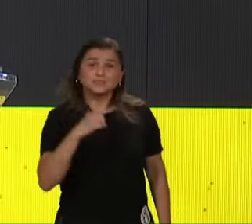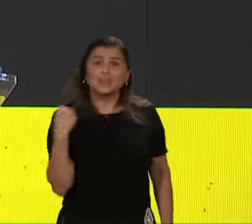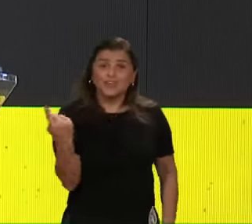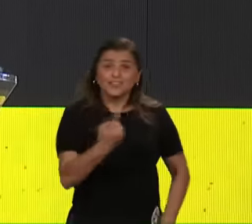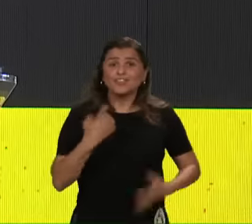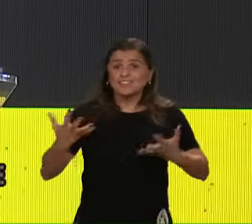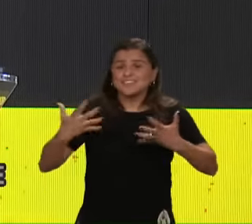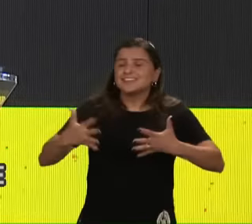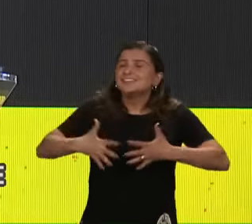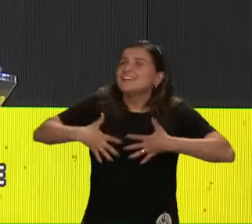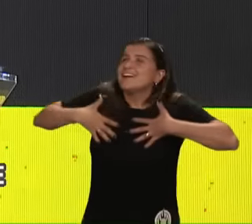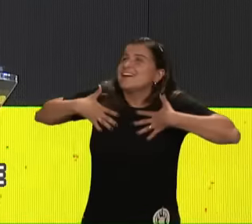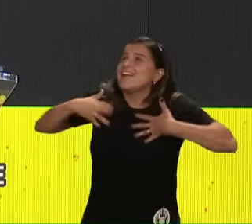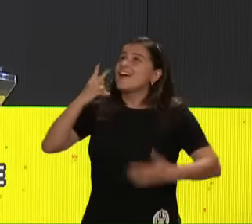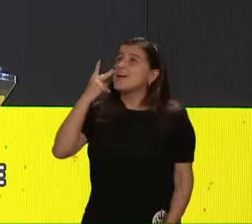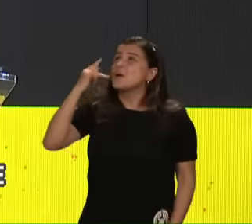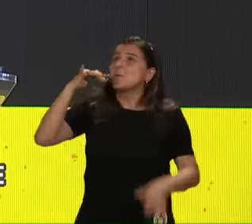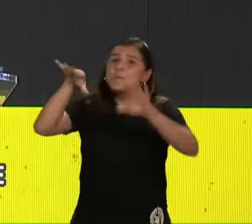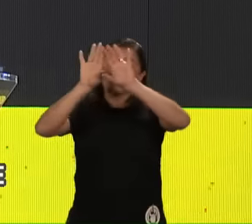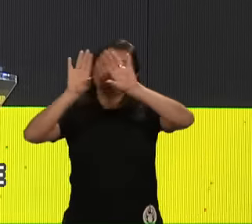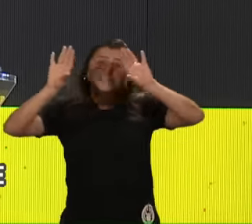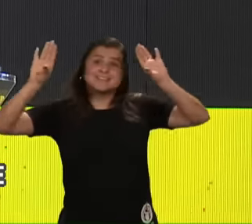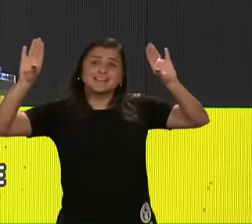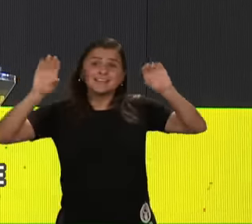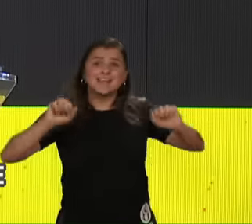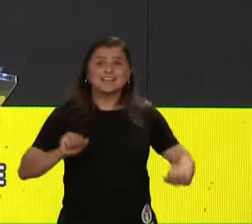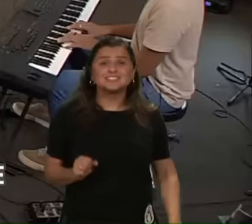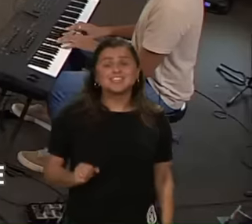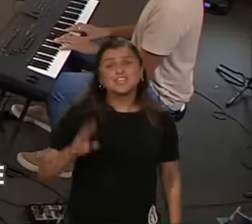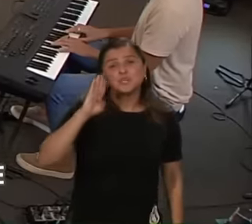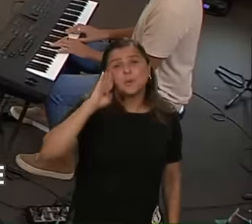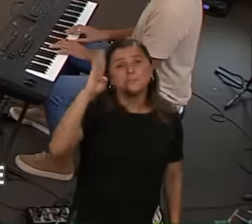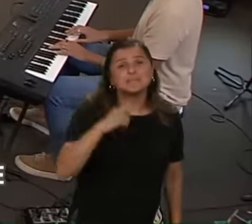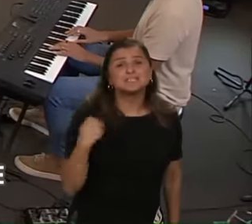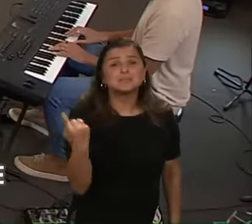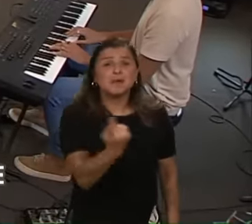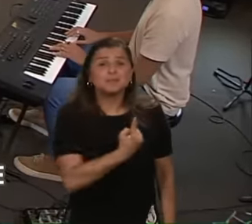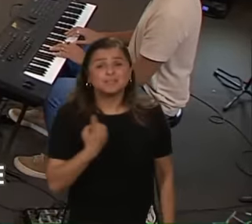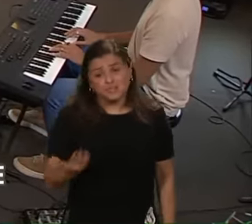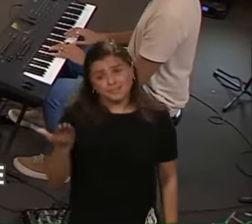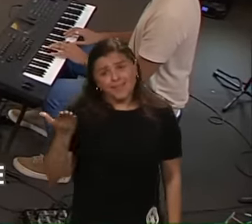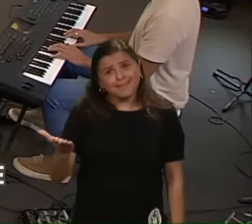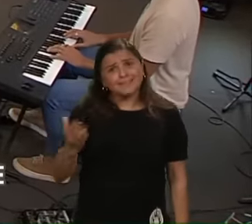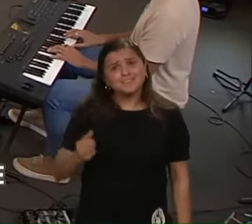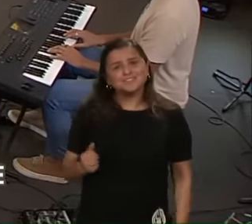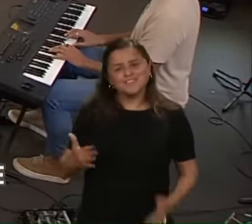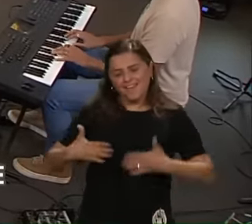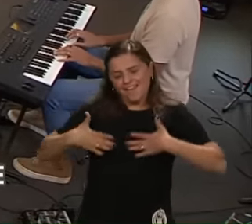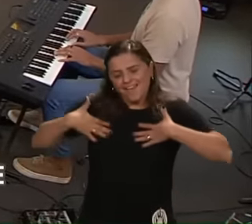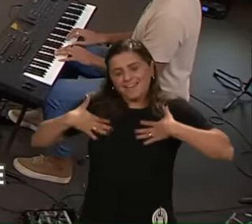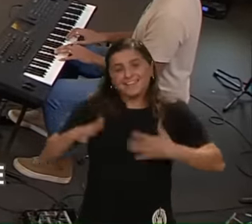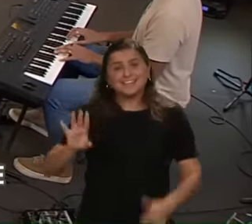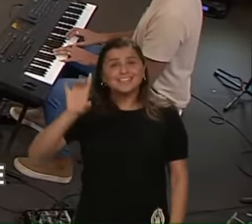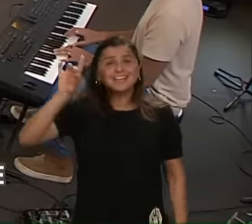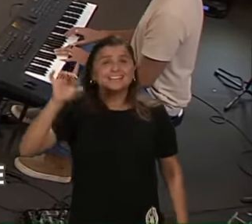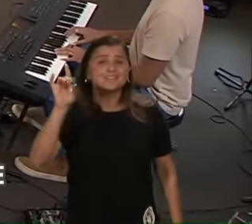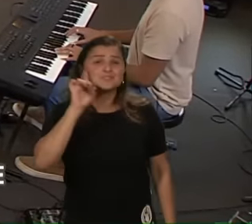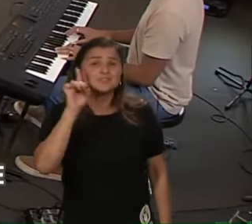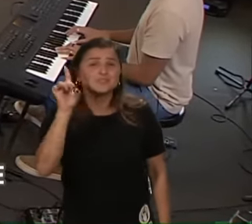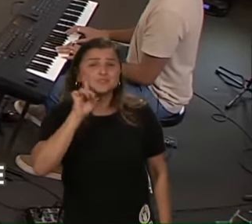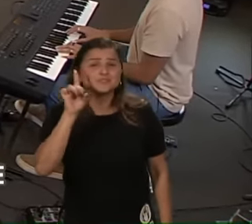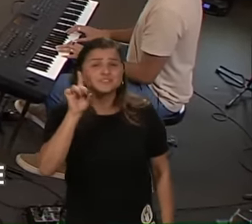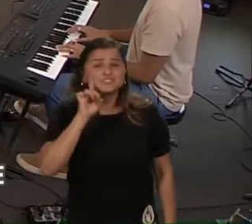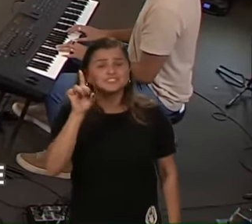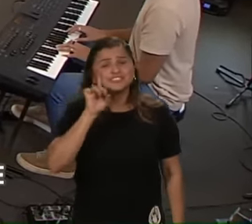Pai Celestial, e a nossa maior prioridade deve ser esta, de cada dia,